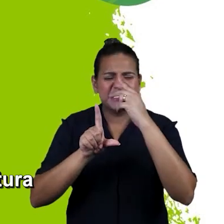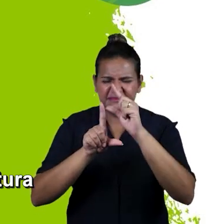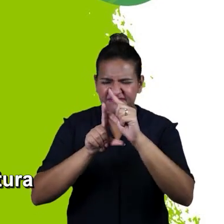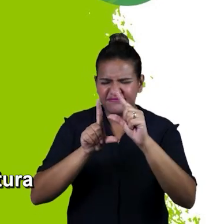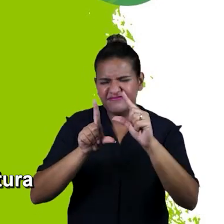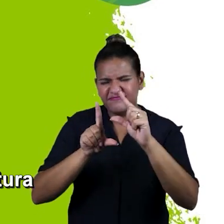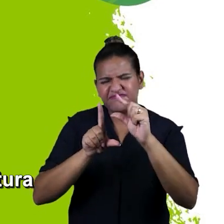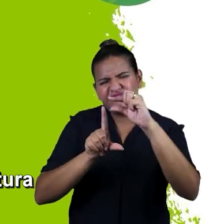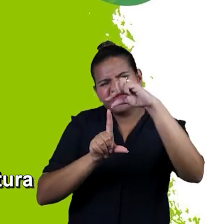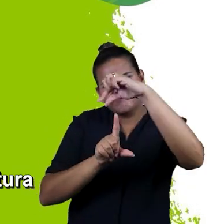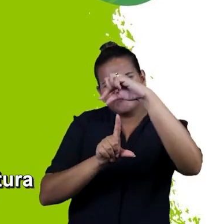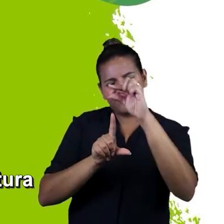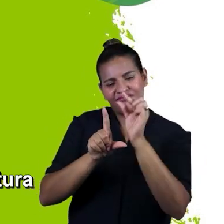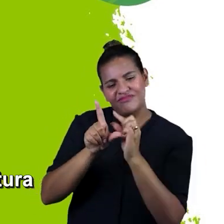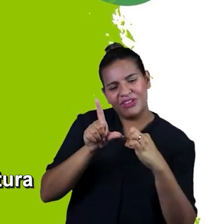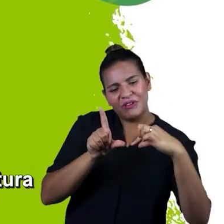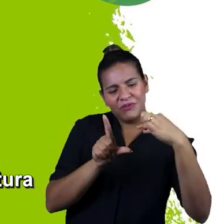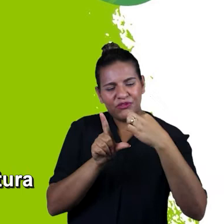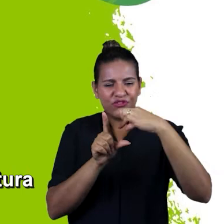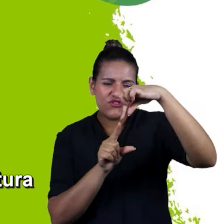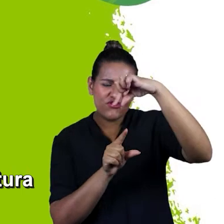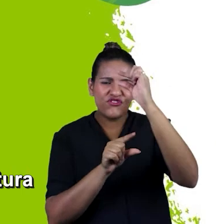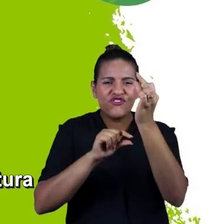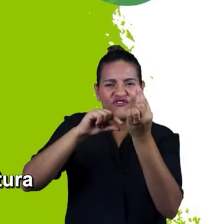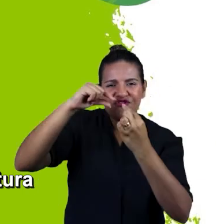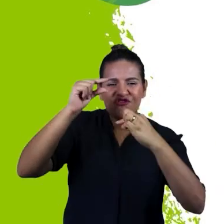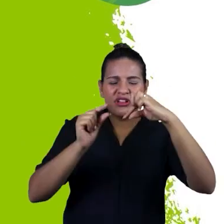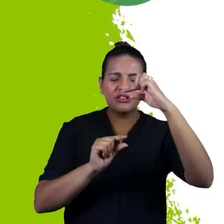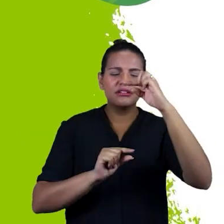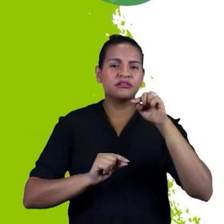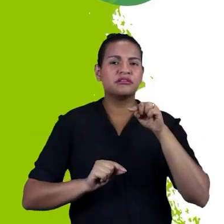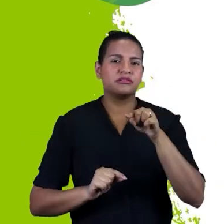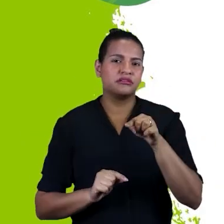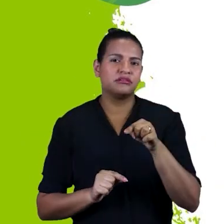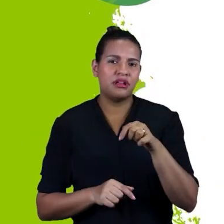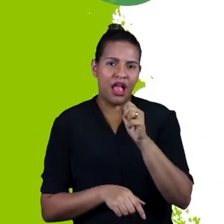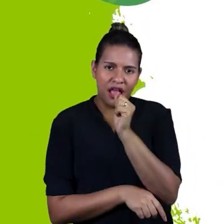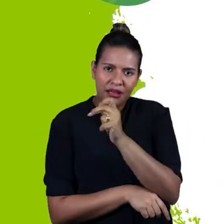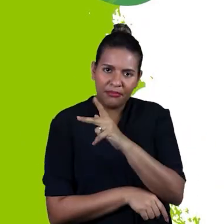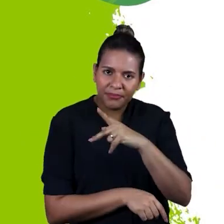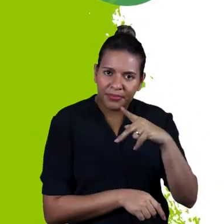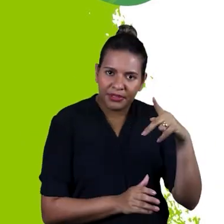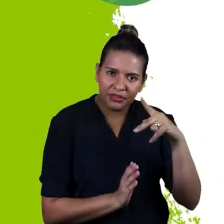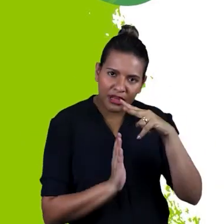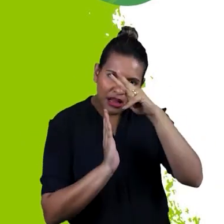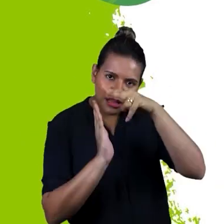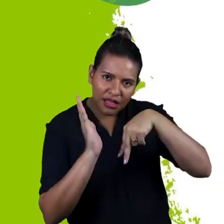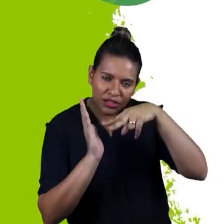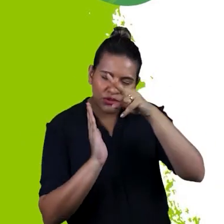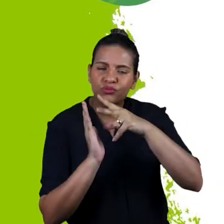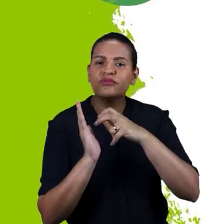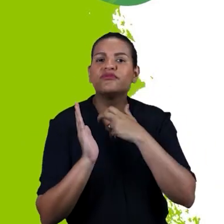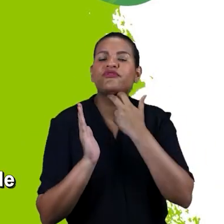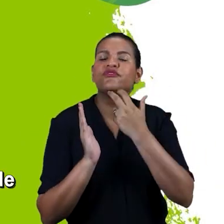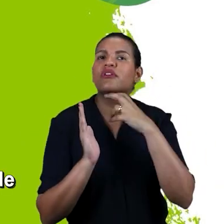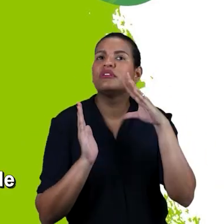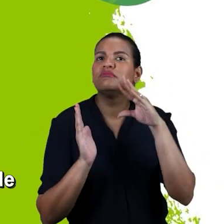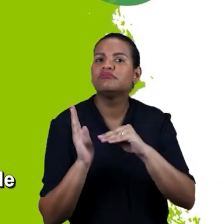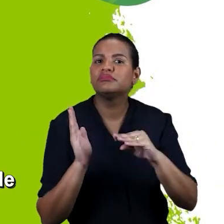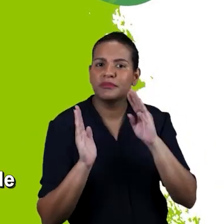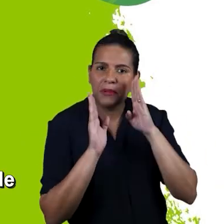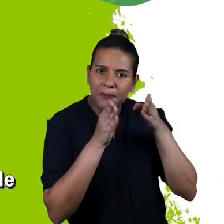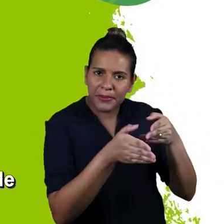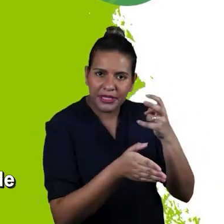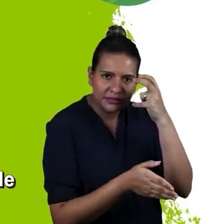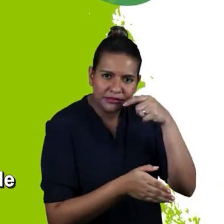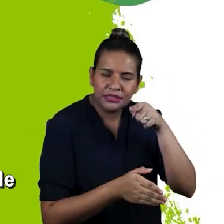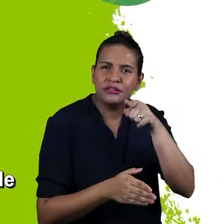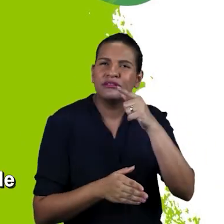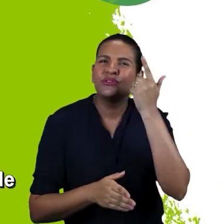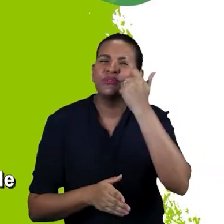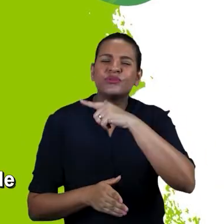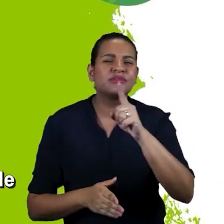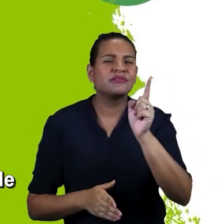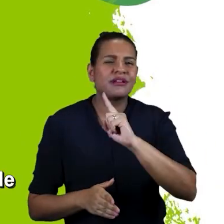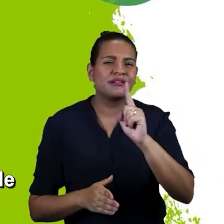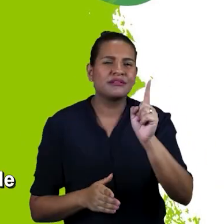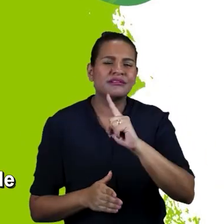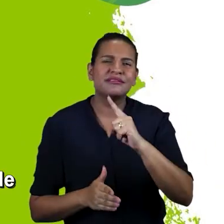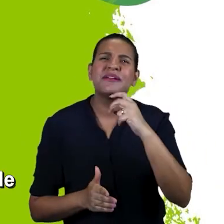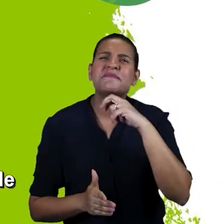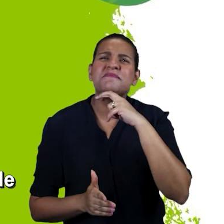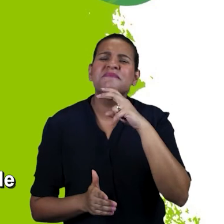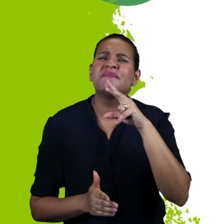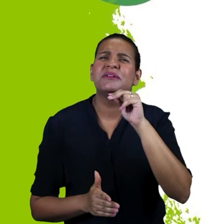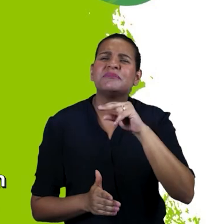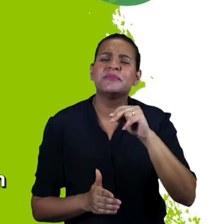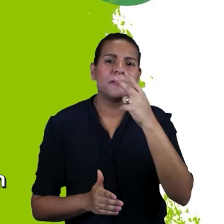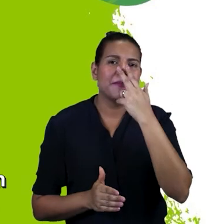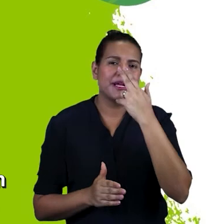o aplicativo de leitura para uma tela de computador, ele não consegue ler esse tipo de letra, ou seja, a pessoa vai ter muita dificuldade para ler esse tipo de